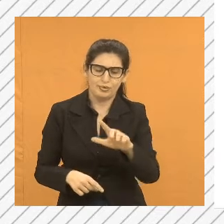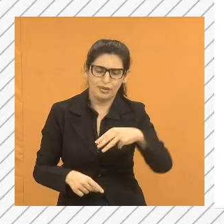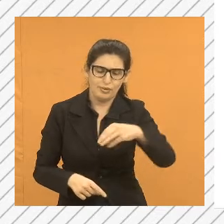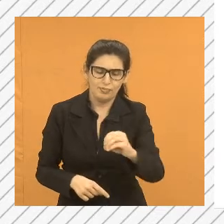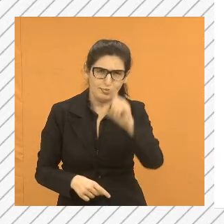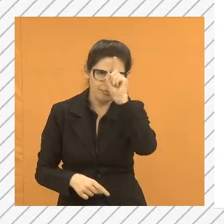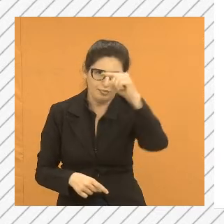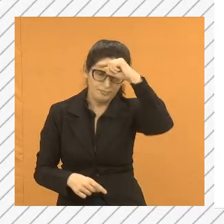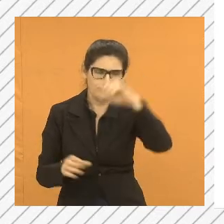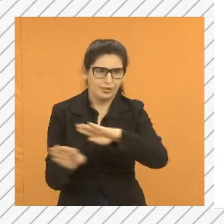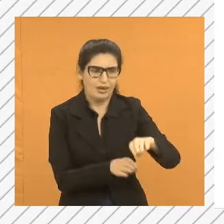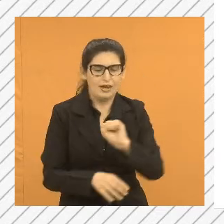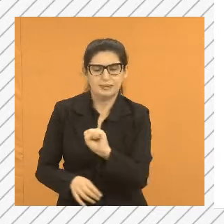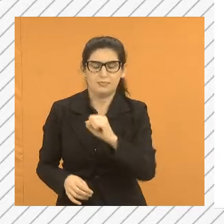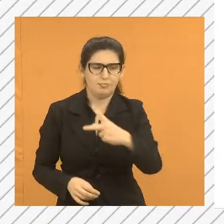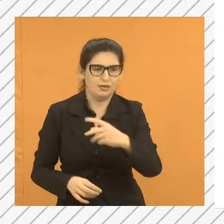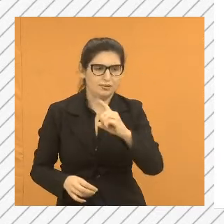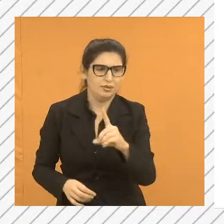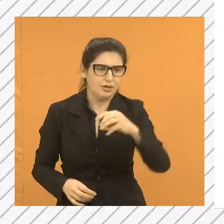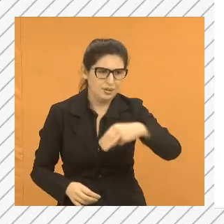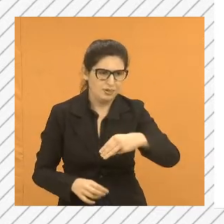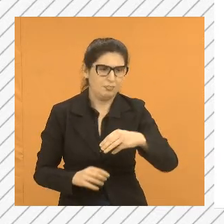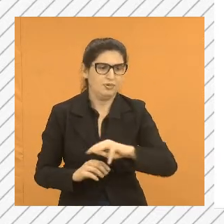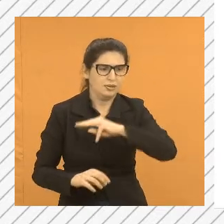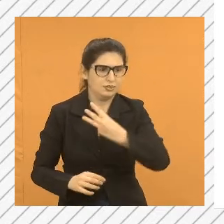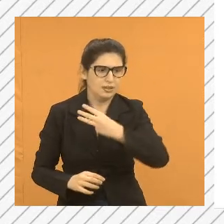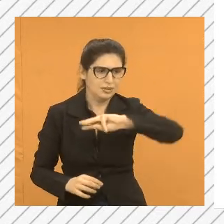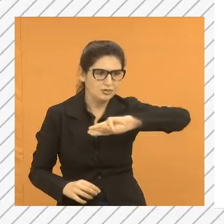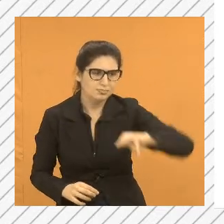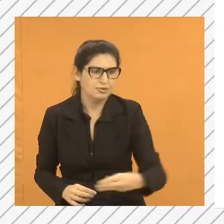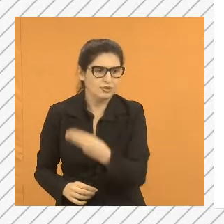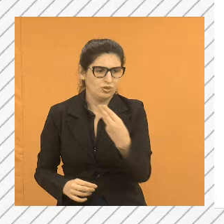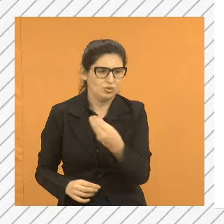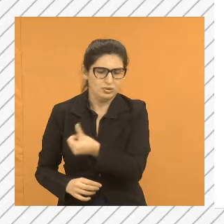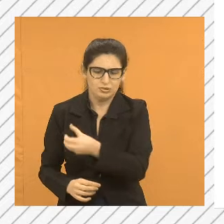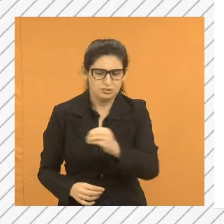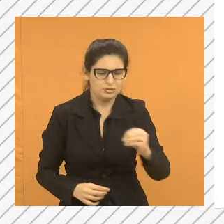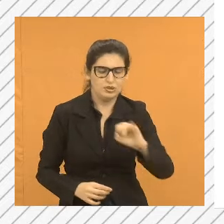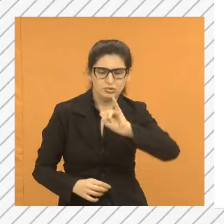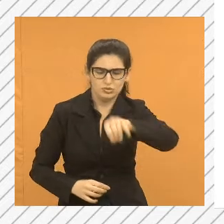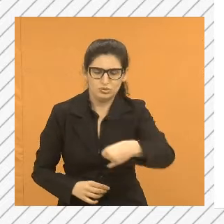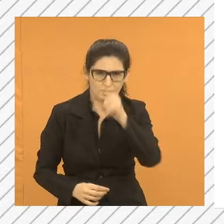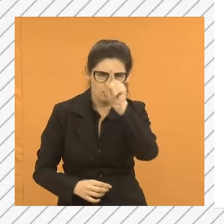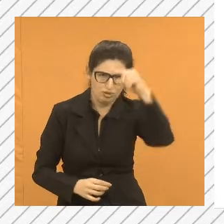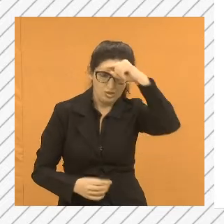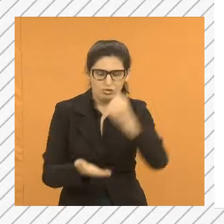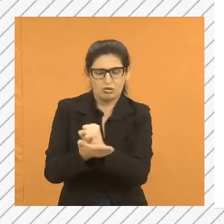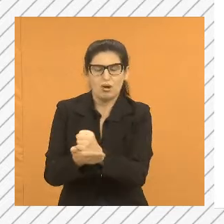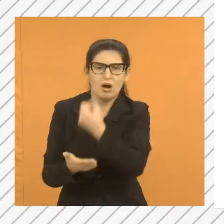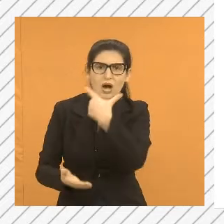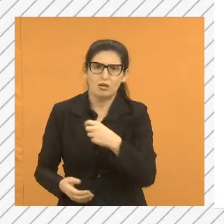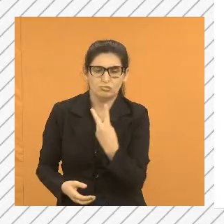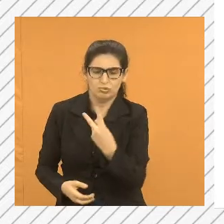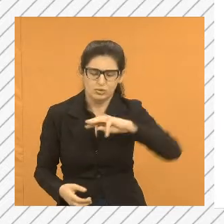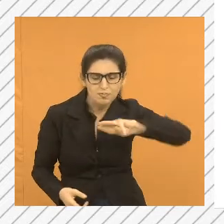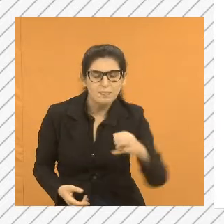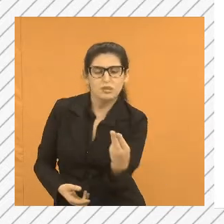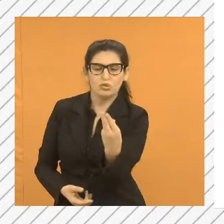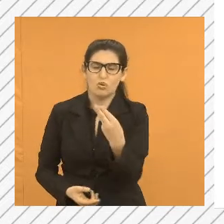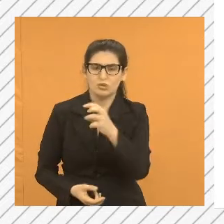Demais, SPDM, 3.600.000, que toca lá o SIM hoje. Medicamentos, 2,5 milhões.